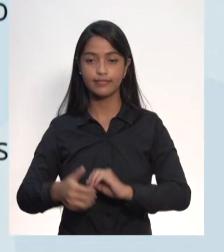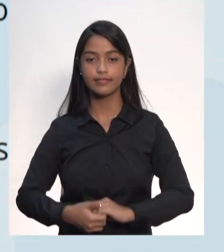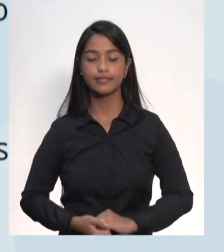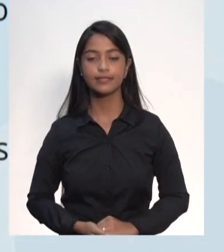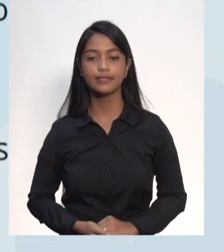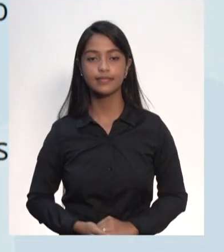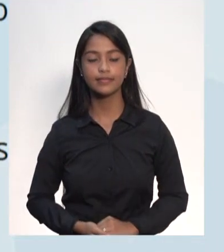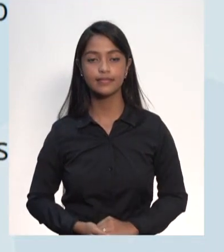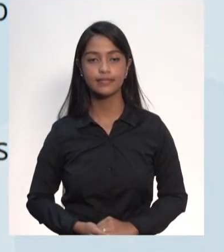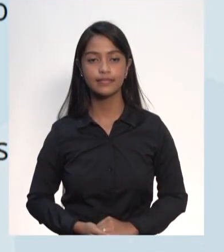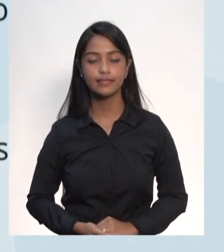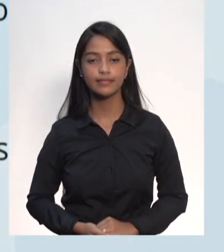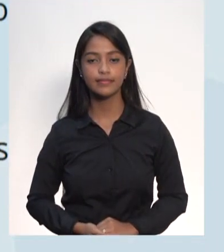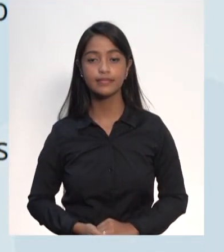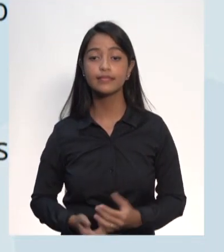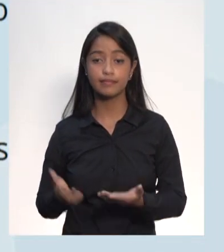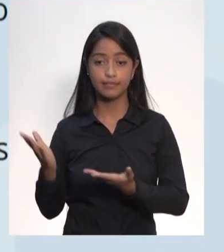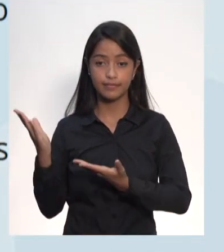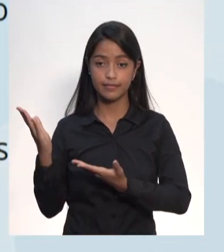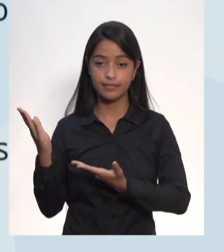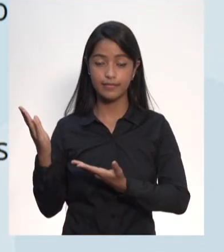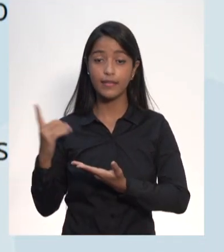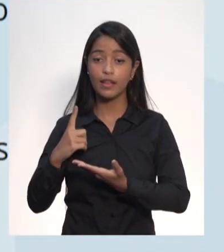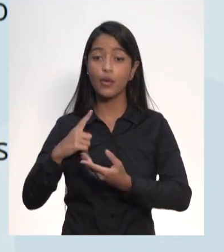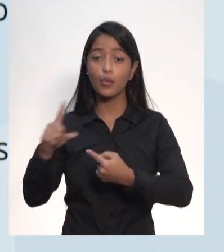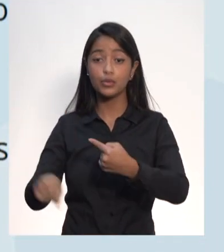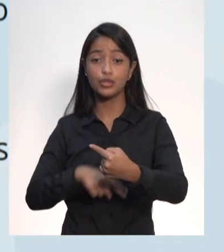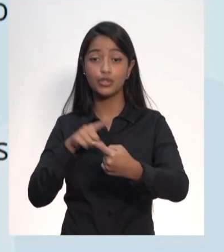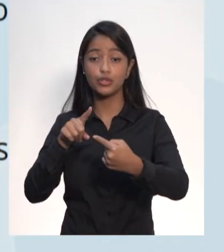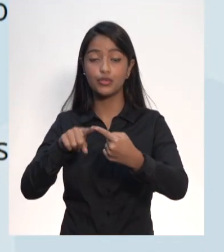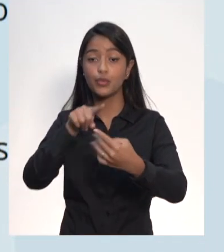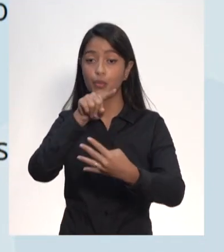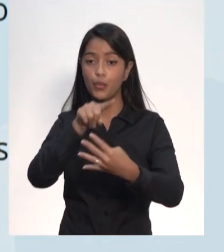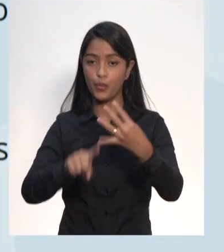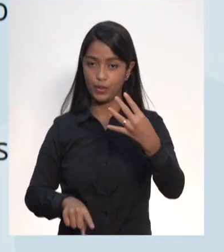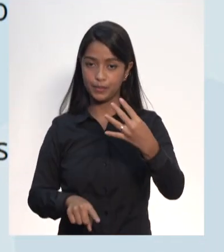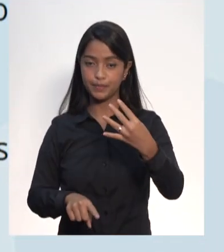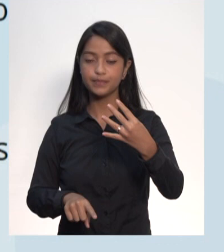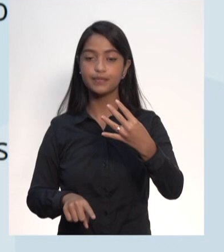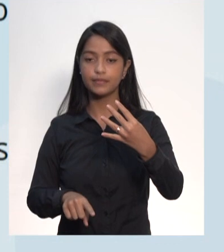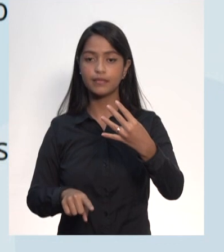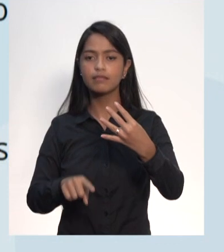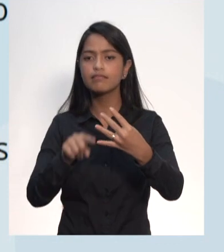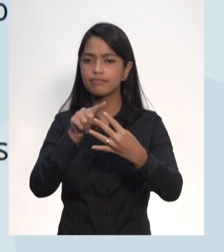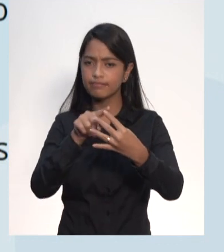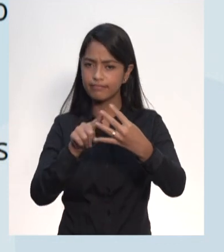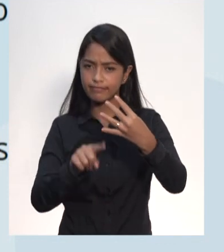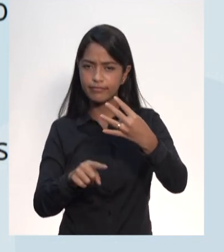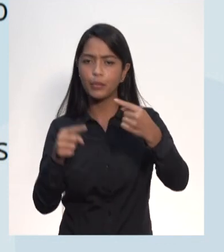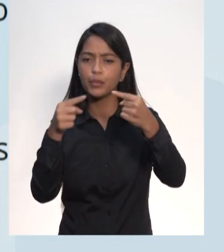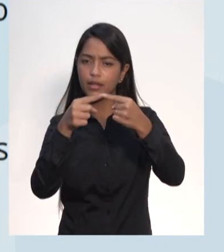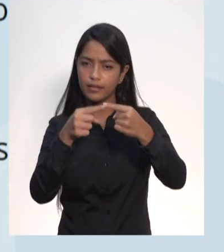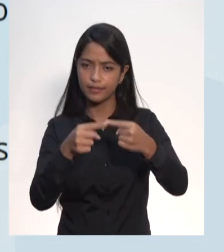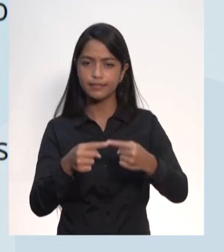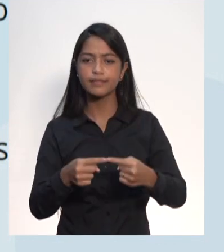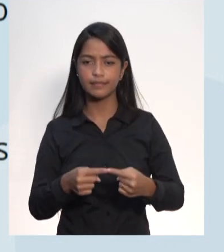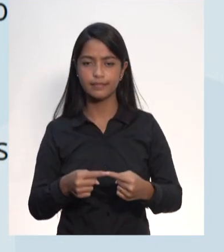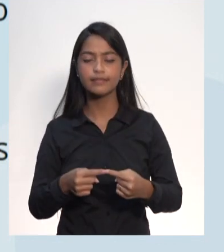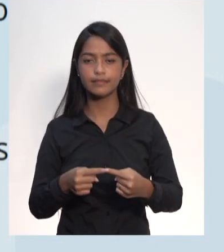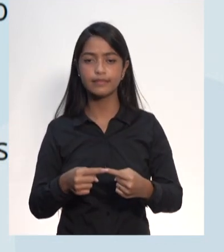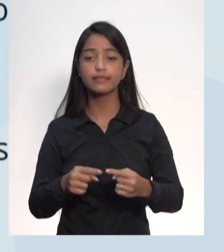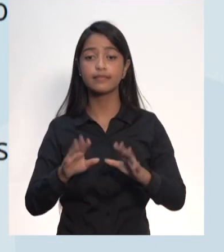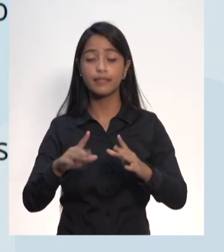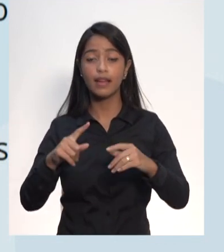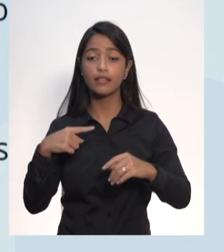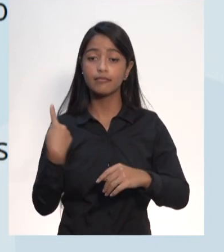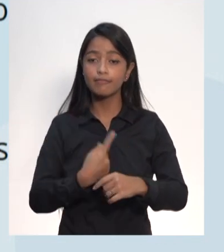nós colocamos aí 4 objetivos gerais, estão todos interligados, mas para a gente pelo menos organizar um